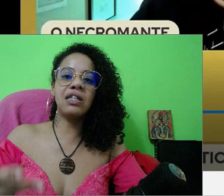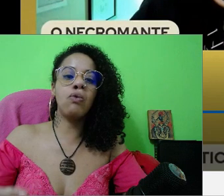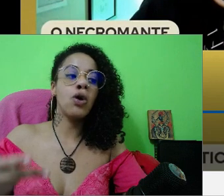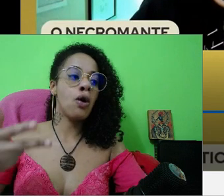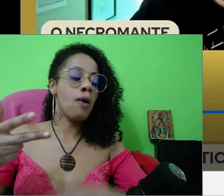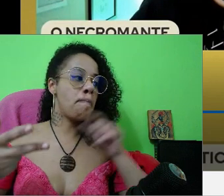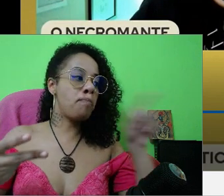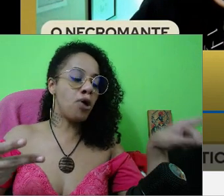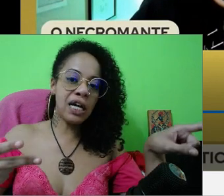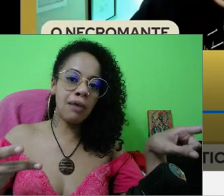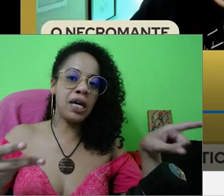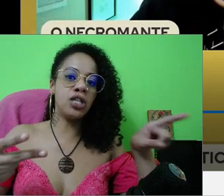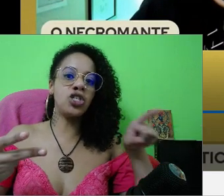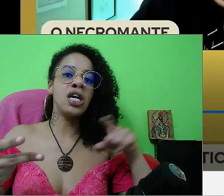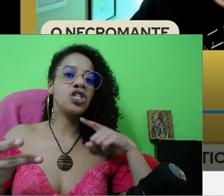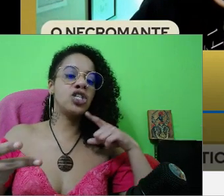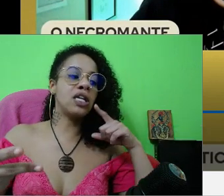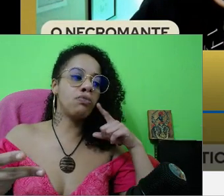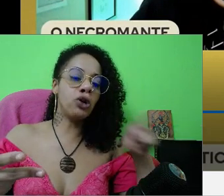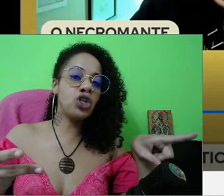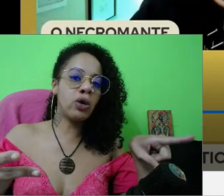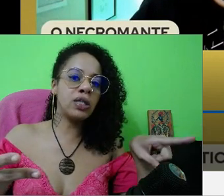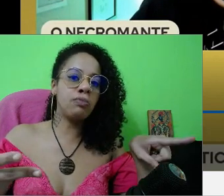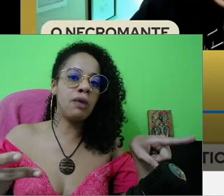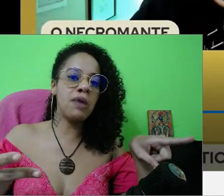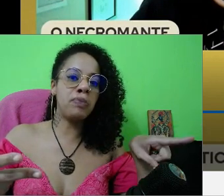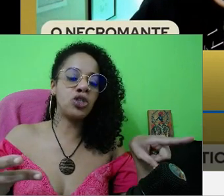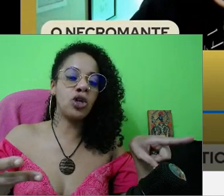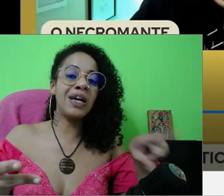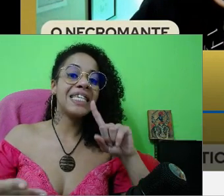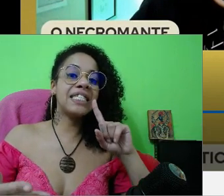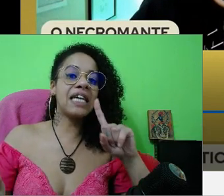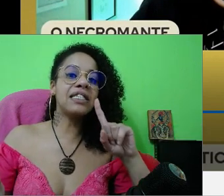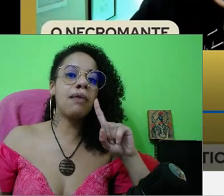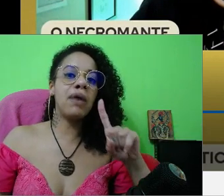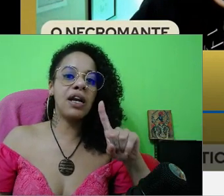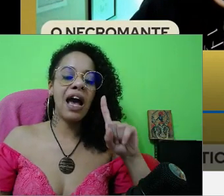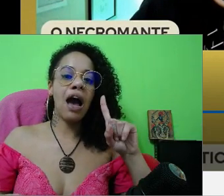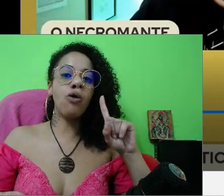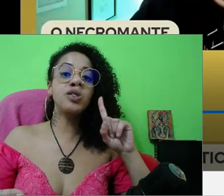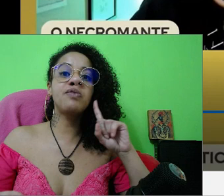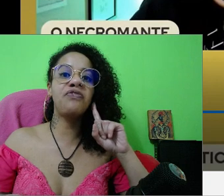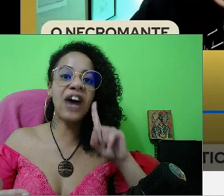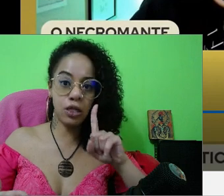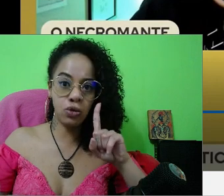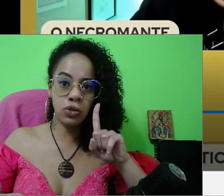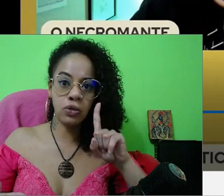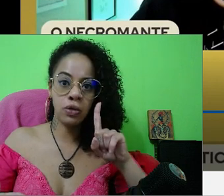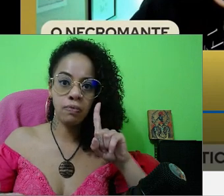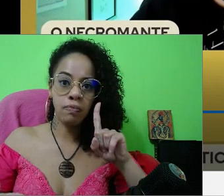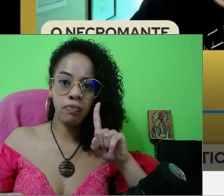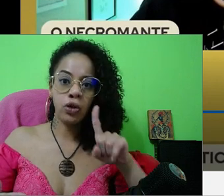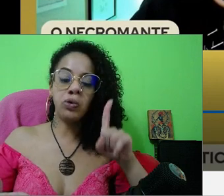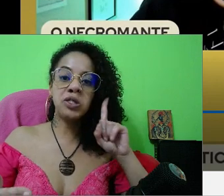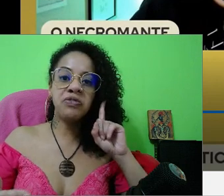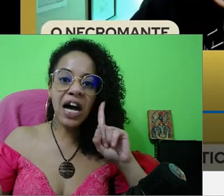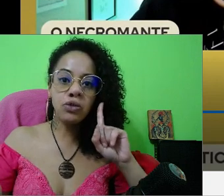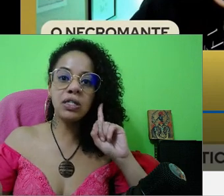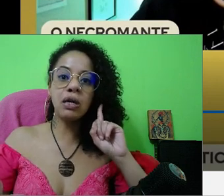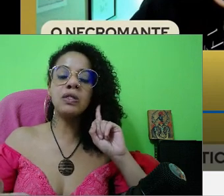vocês estão publicamente dizendo um monte de coisa sobre a minha pessoa sem saber os fatos